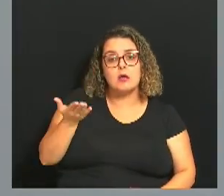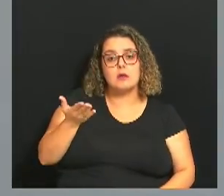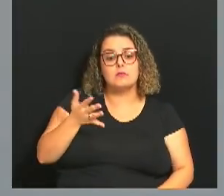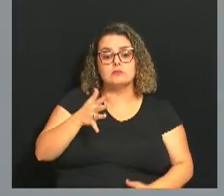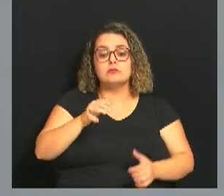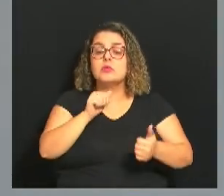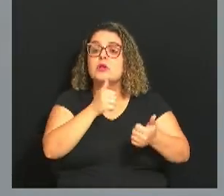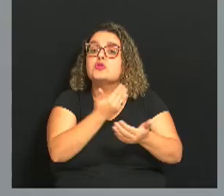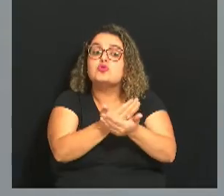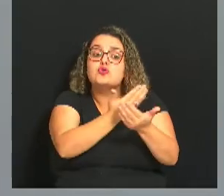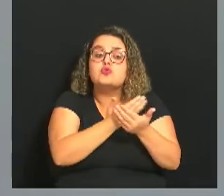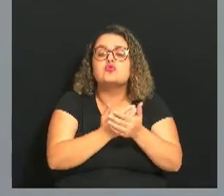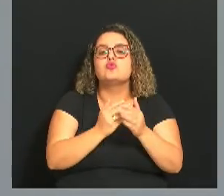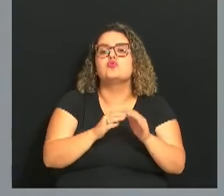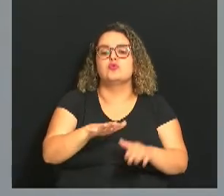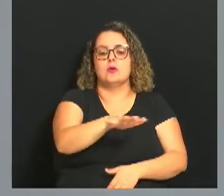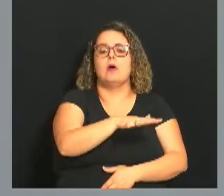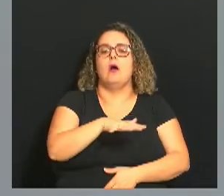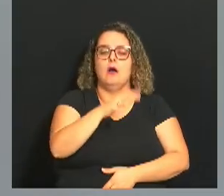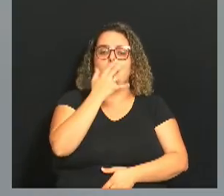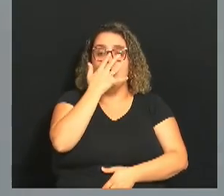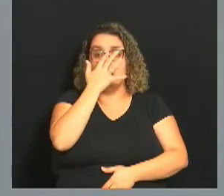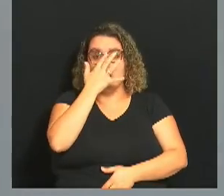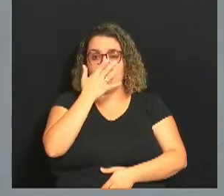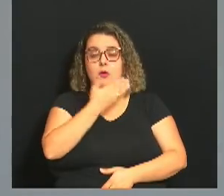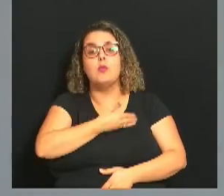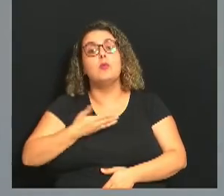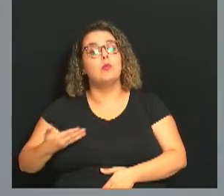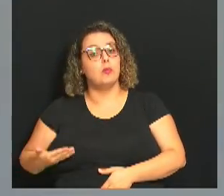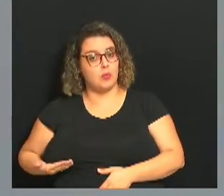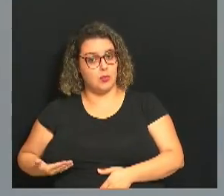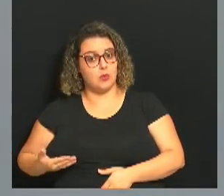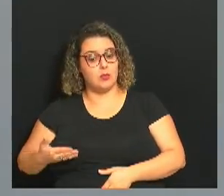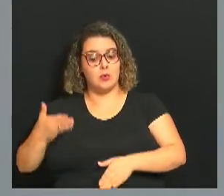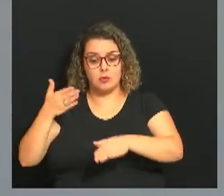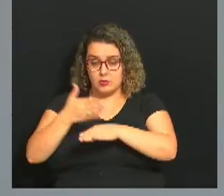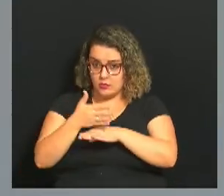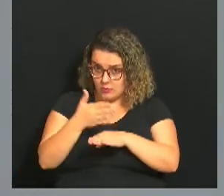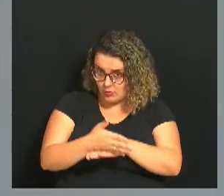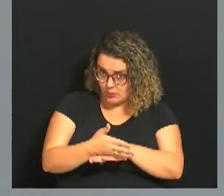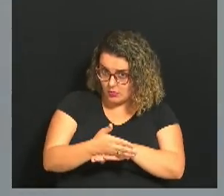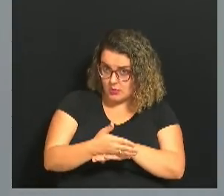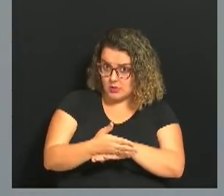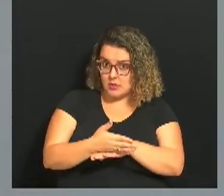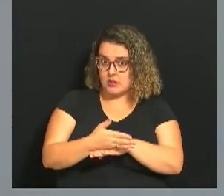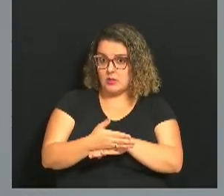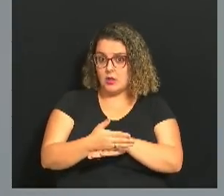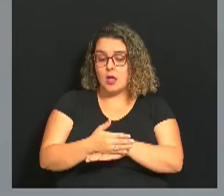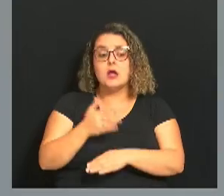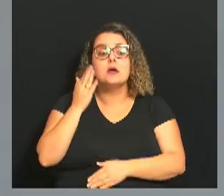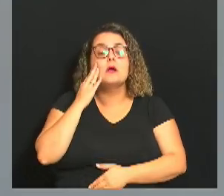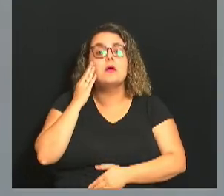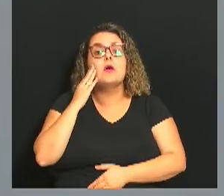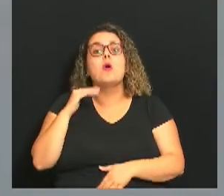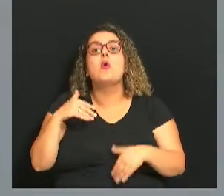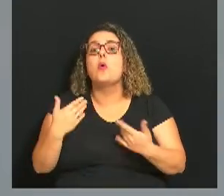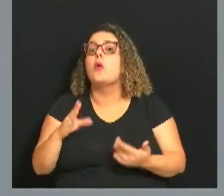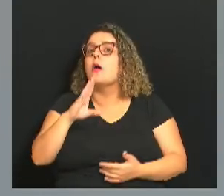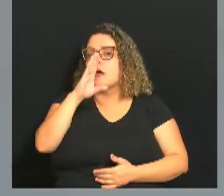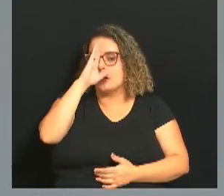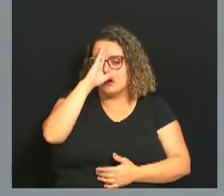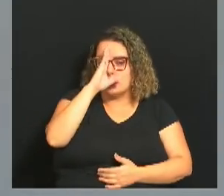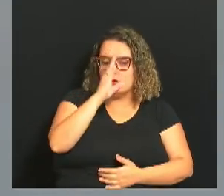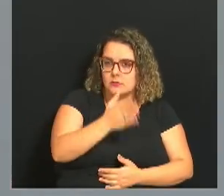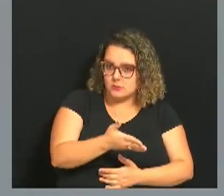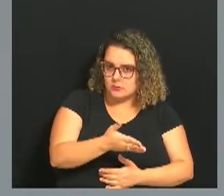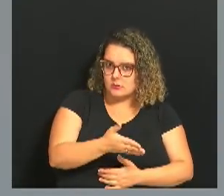são vulneráveis. O poder público tendo acesso a isso, consequentemente, ela consegue hierarquizar quais são as áreas prioritárias, seja